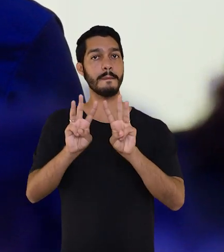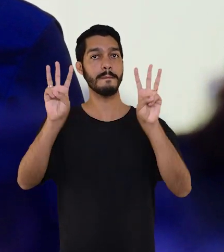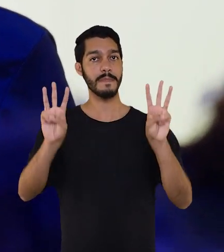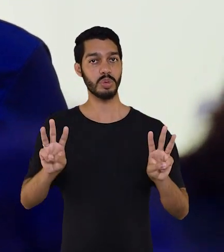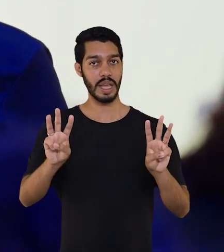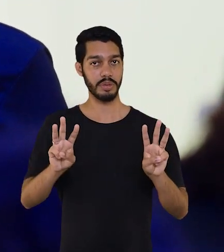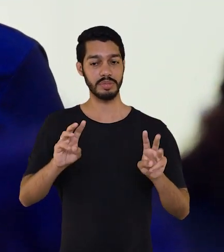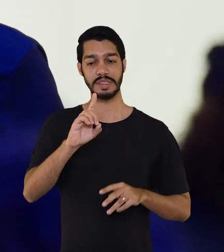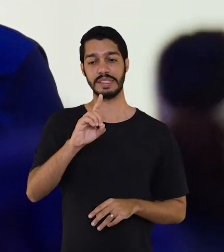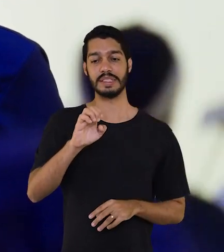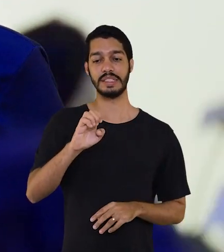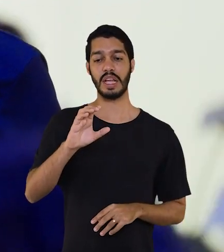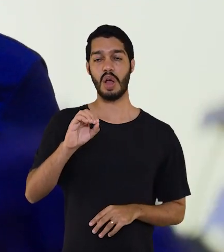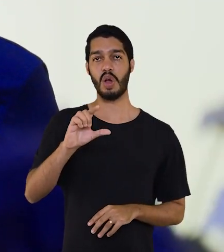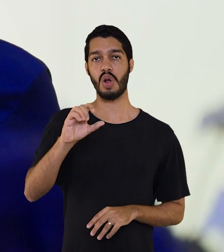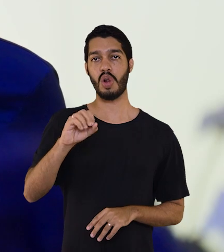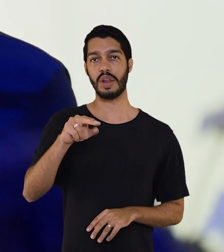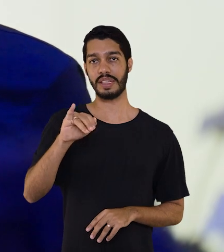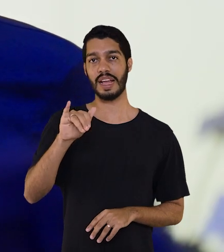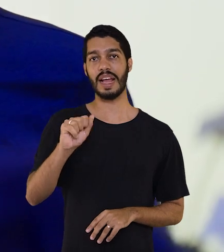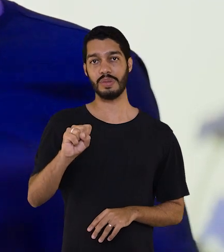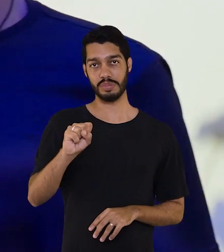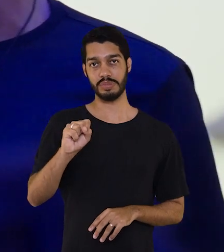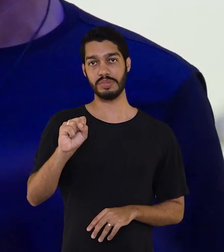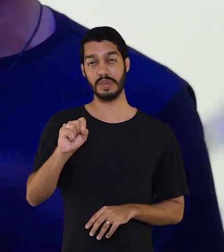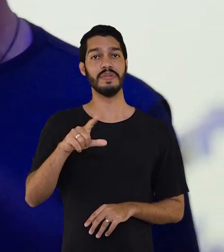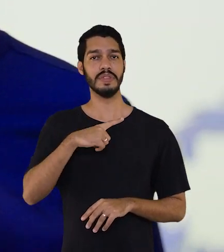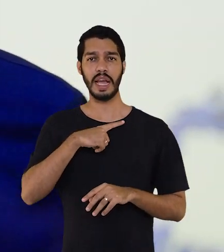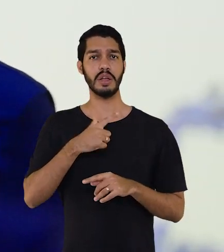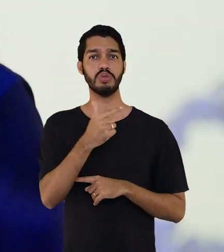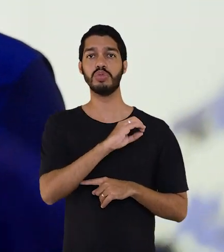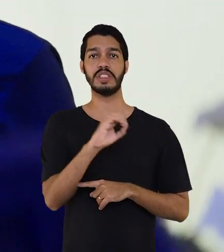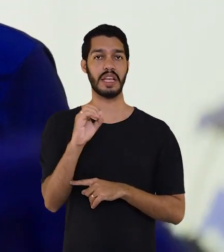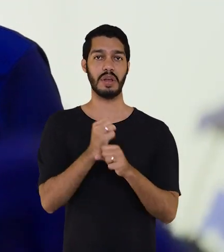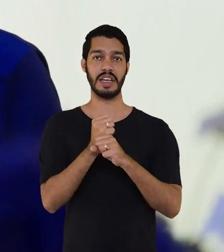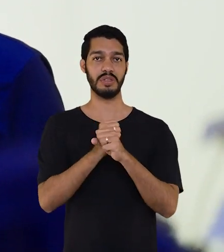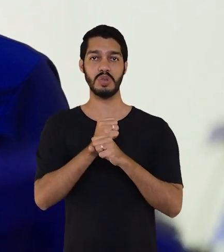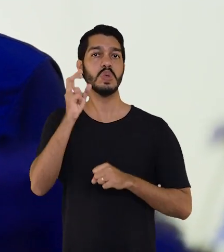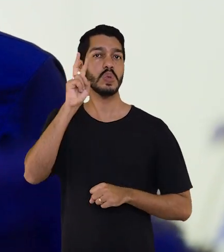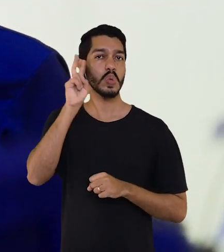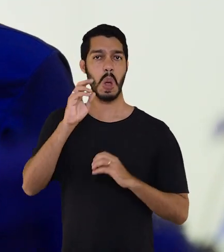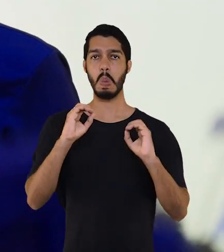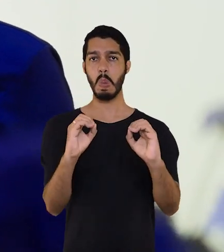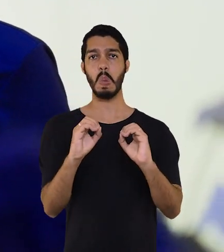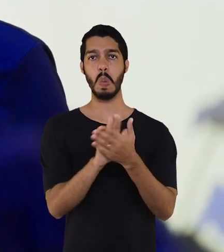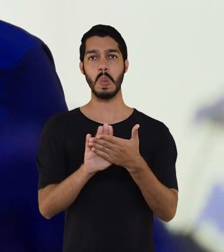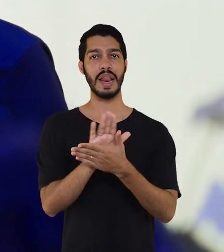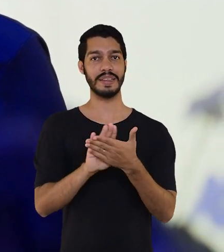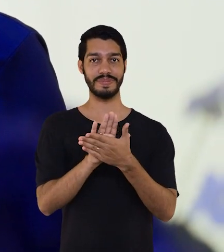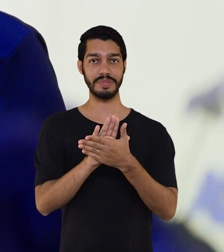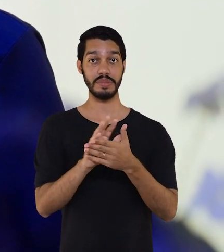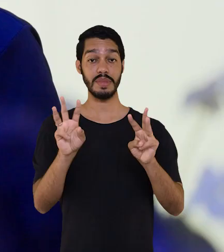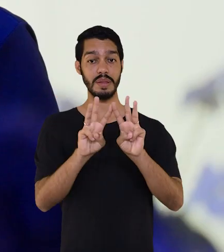tecnologia para museus decoloniais. A gente tem 200 anos sem história no Brasil e